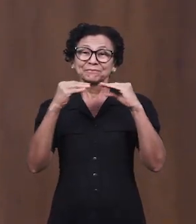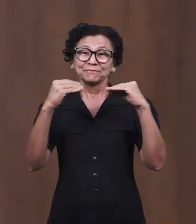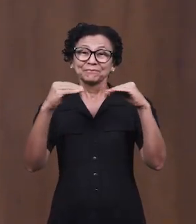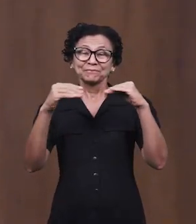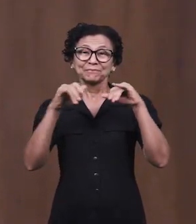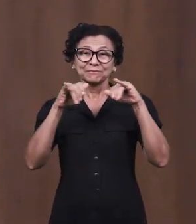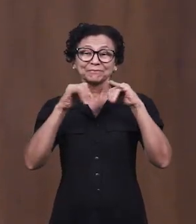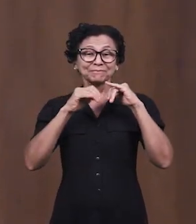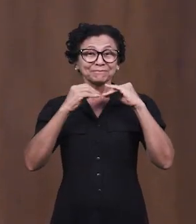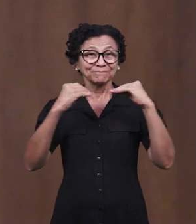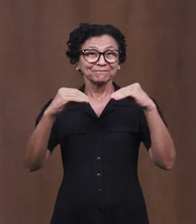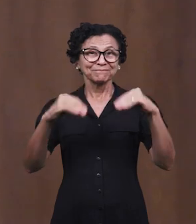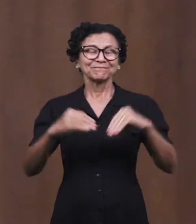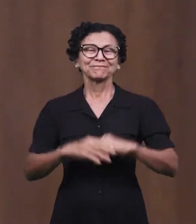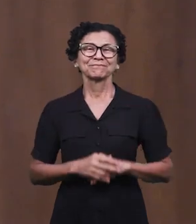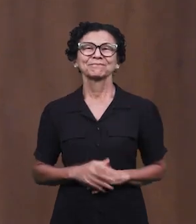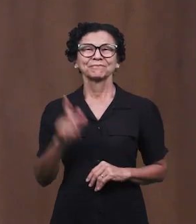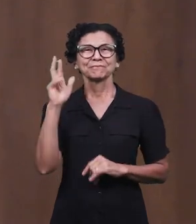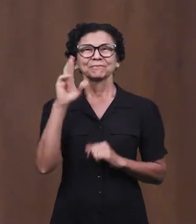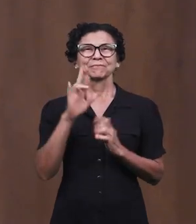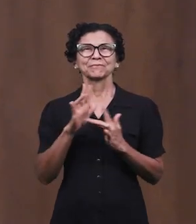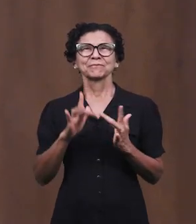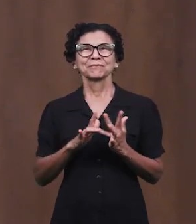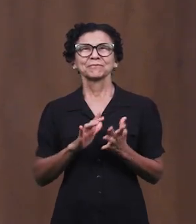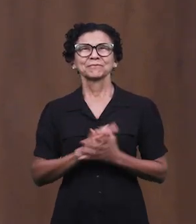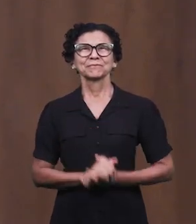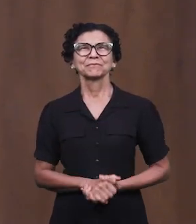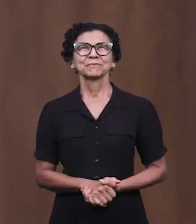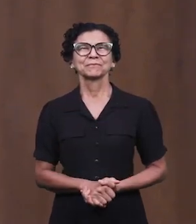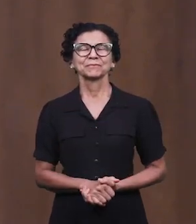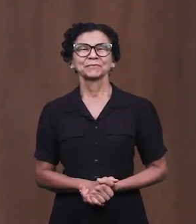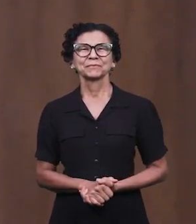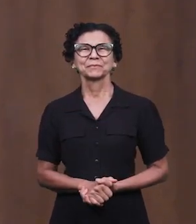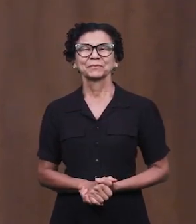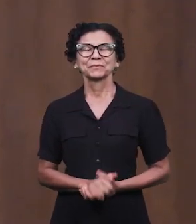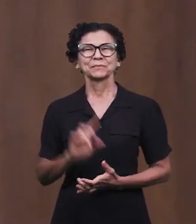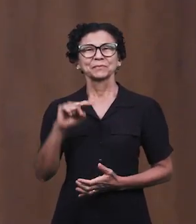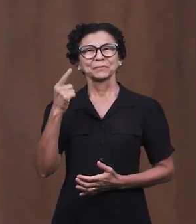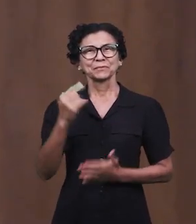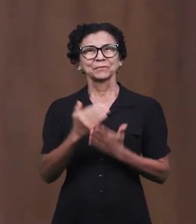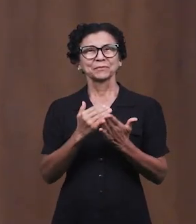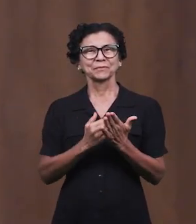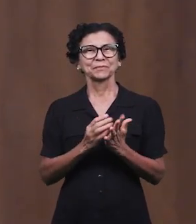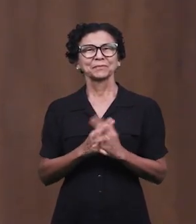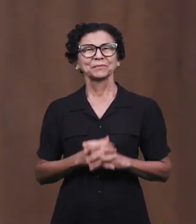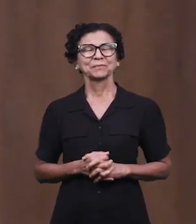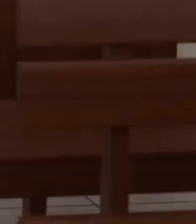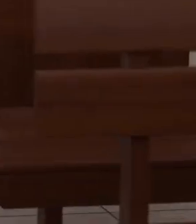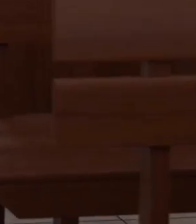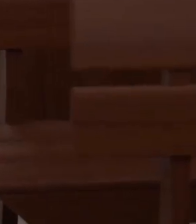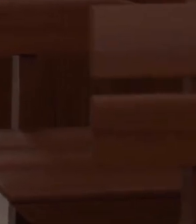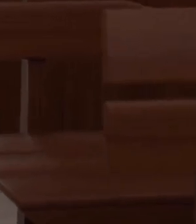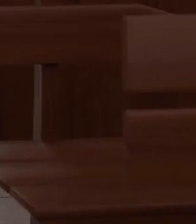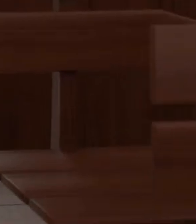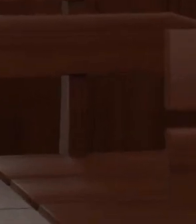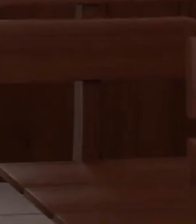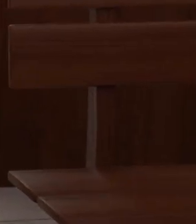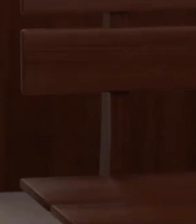irmãos, informações. Amém? A paz do Senhor a todos. Até o próximo programa.